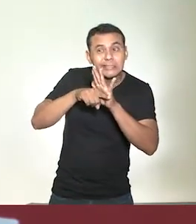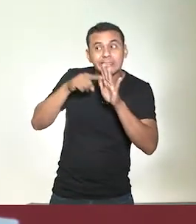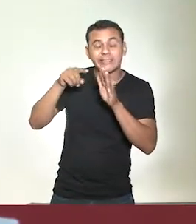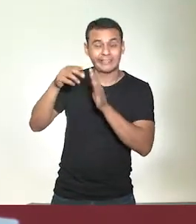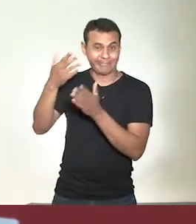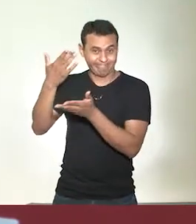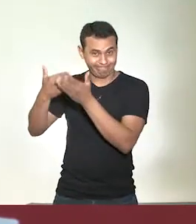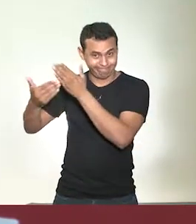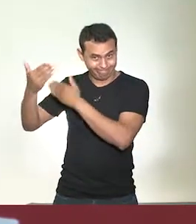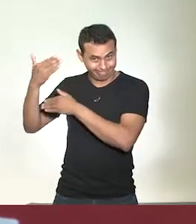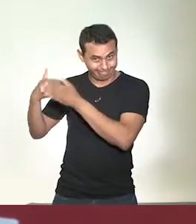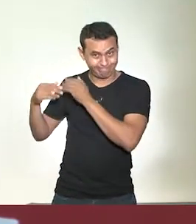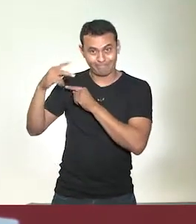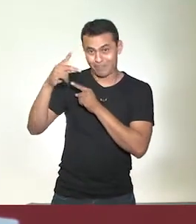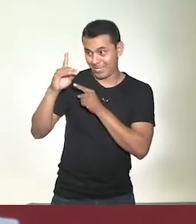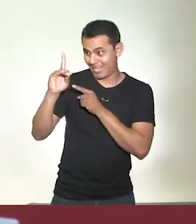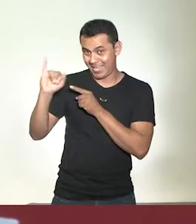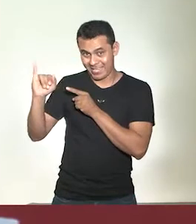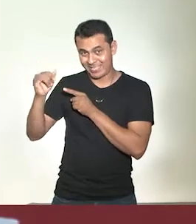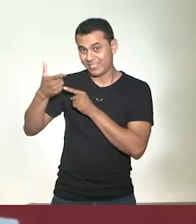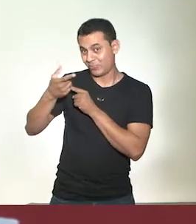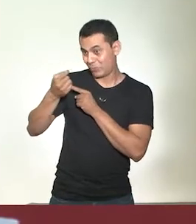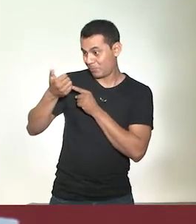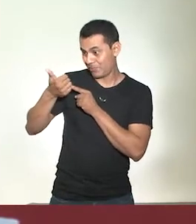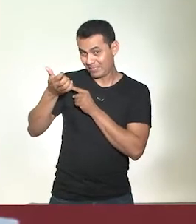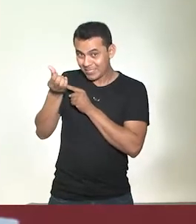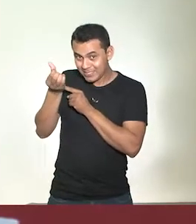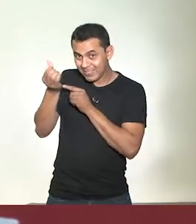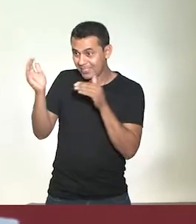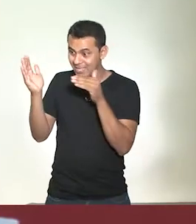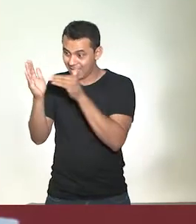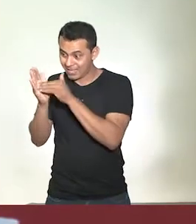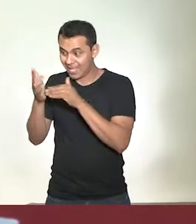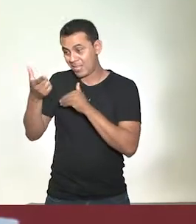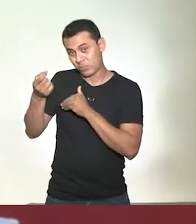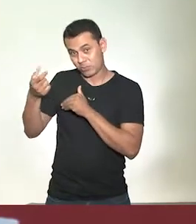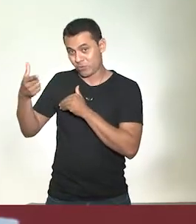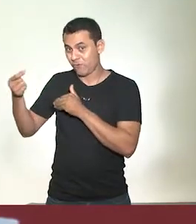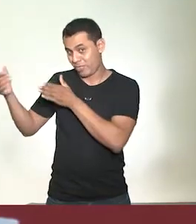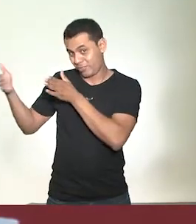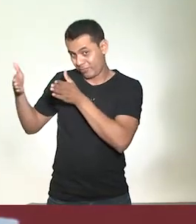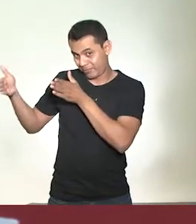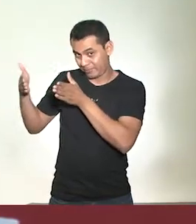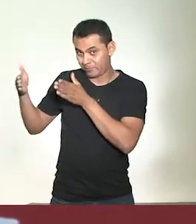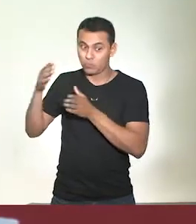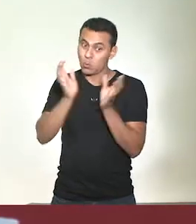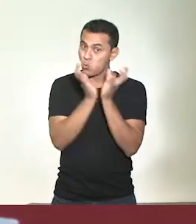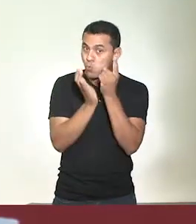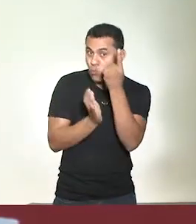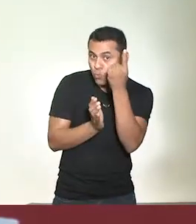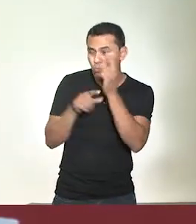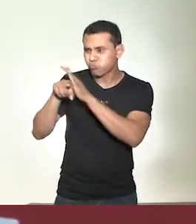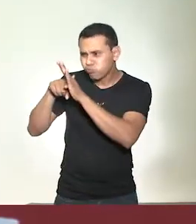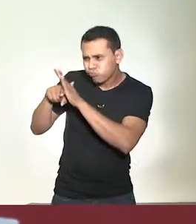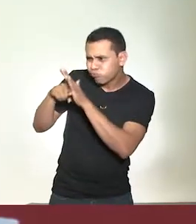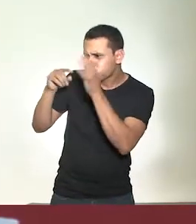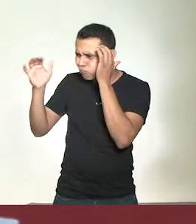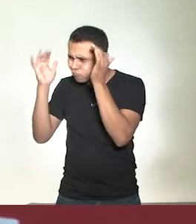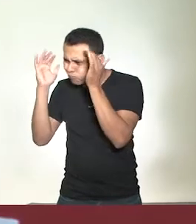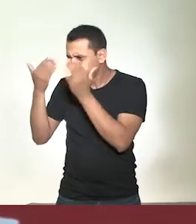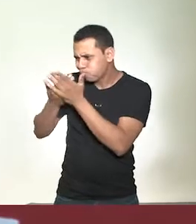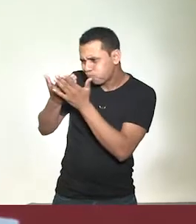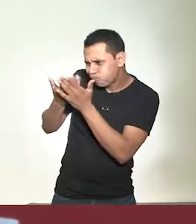anterior né eu peguei 2016 a2020 termina este ano então é